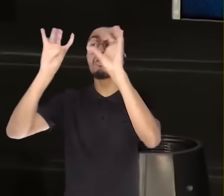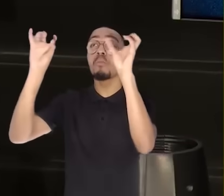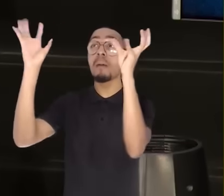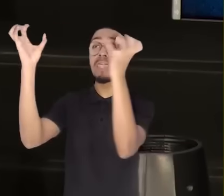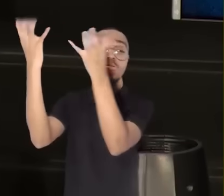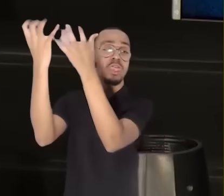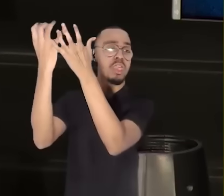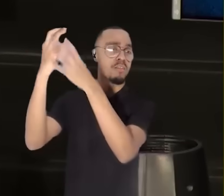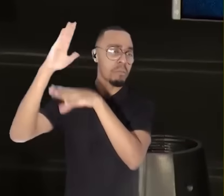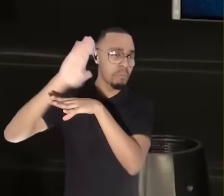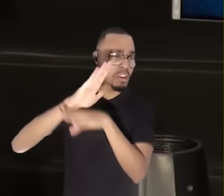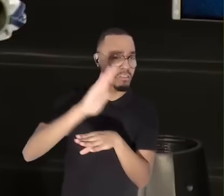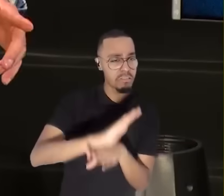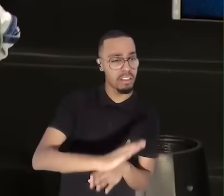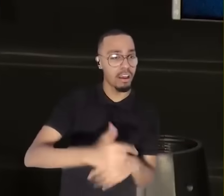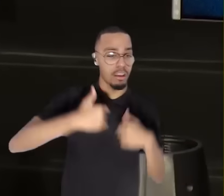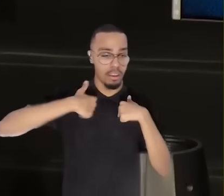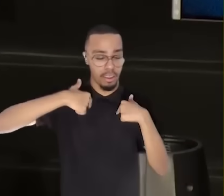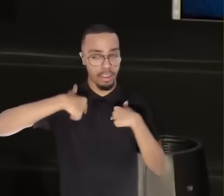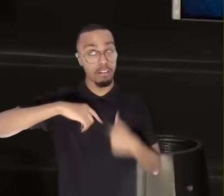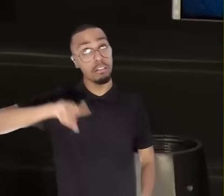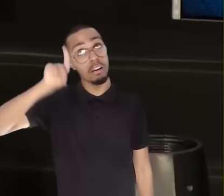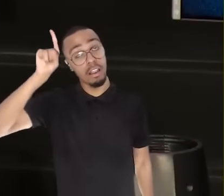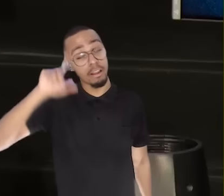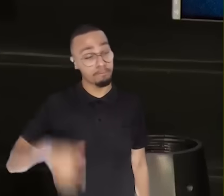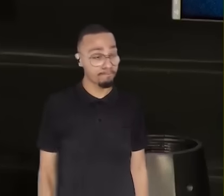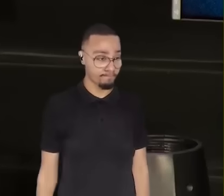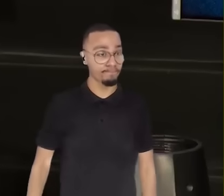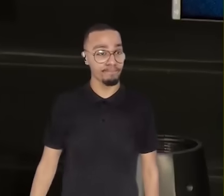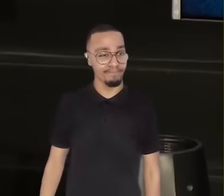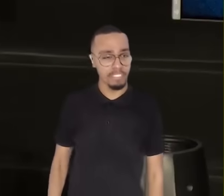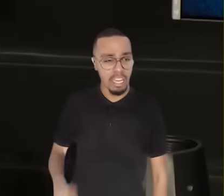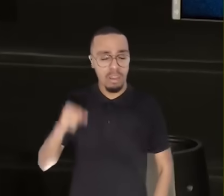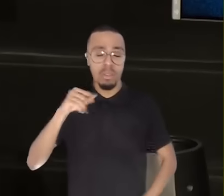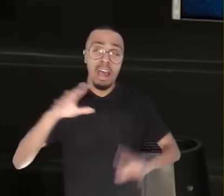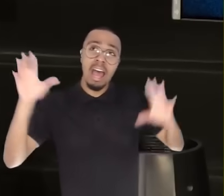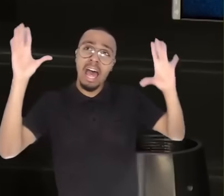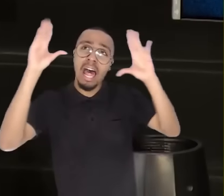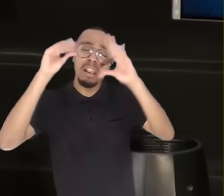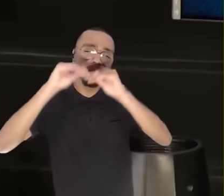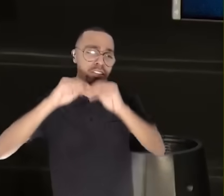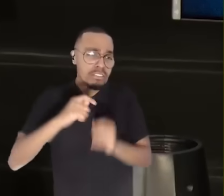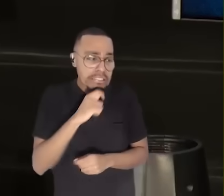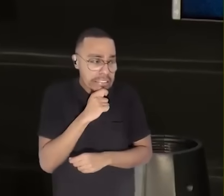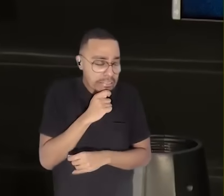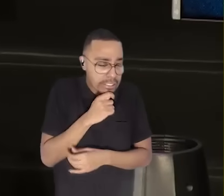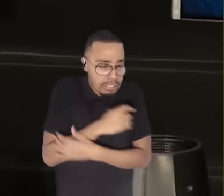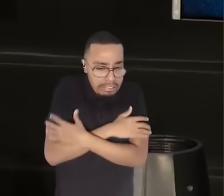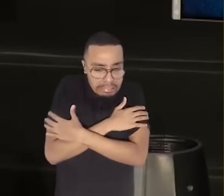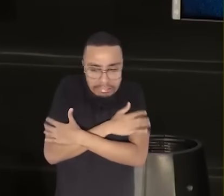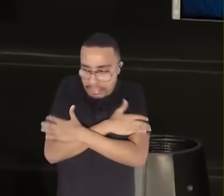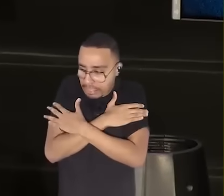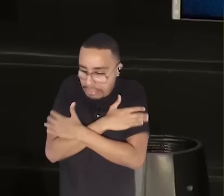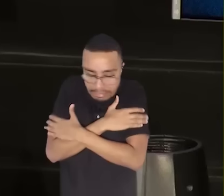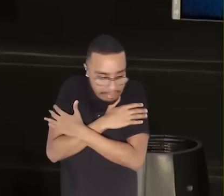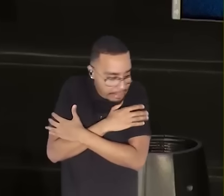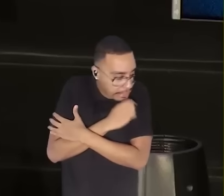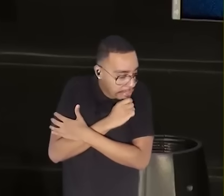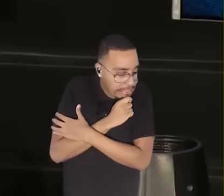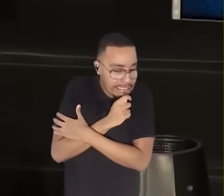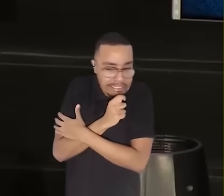sol, do calor do dia, eu serei essa nuvem. Quando de noite a temperatura baixar e o